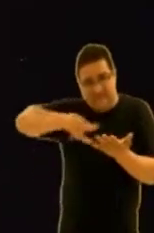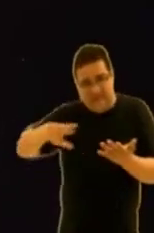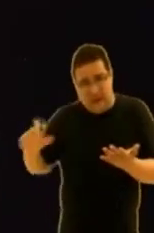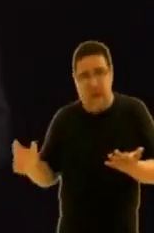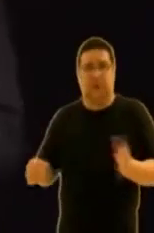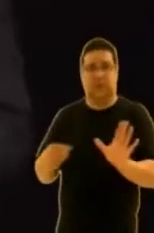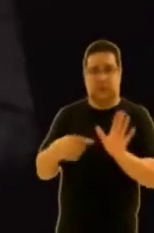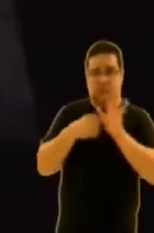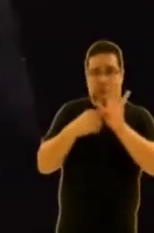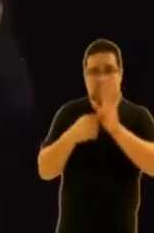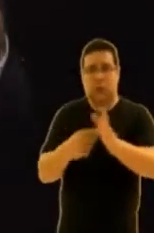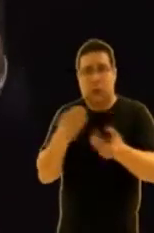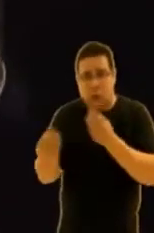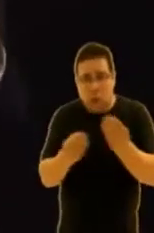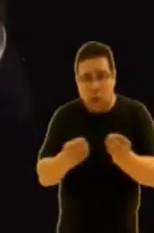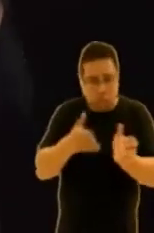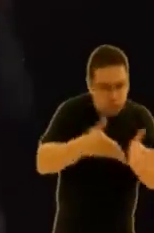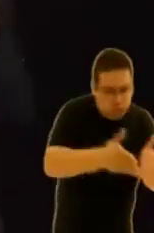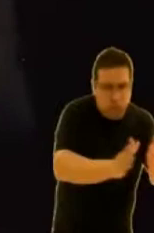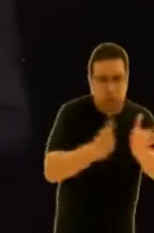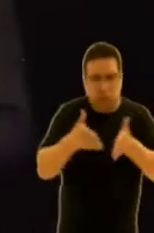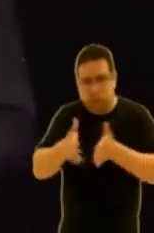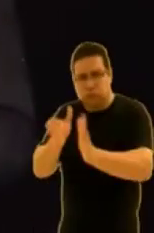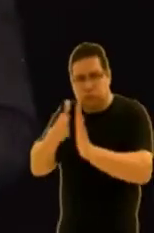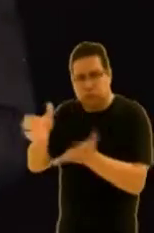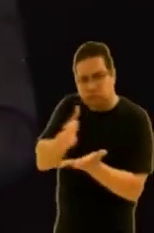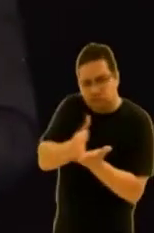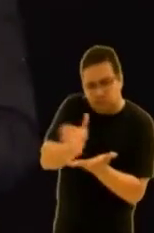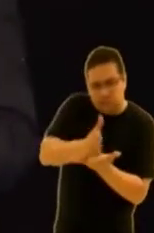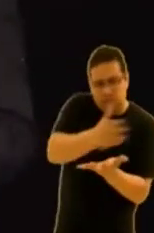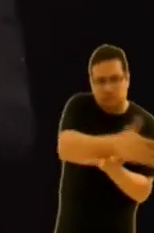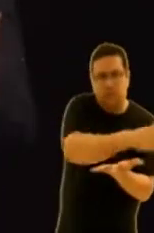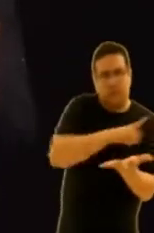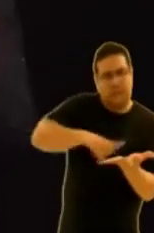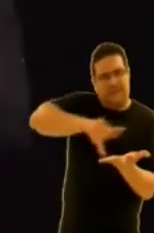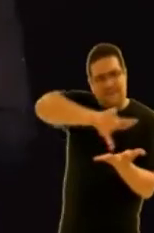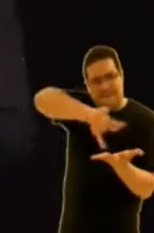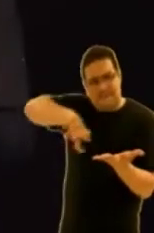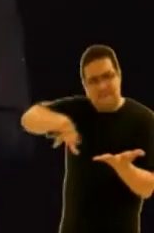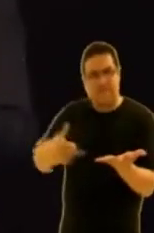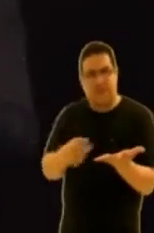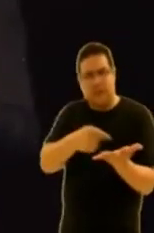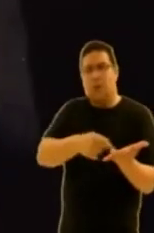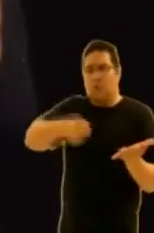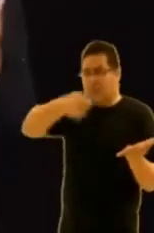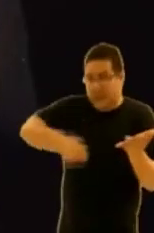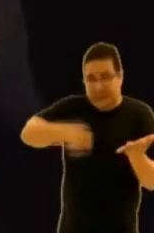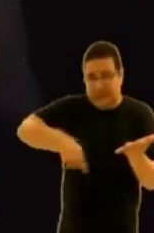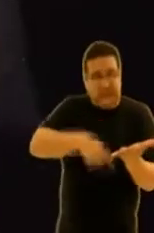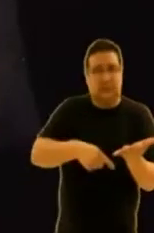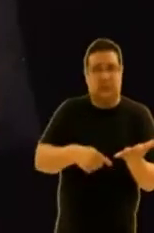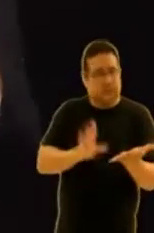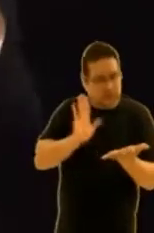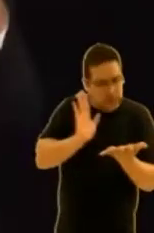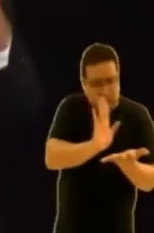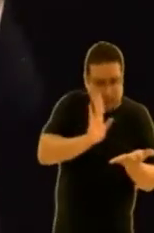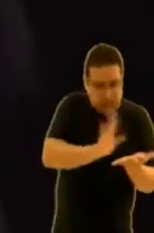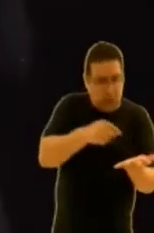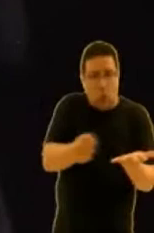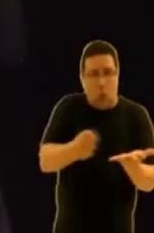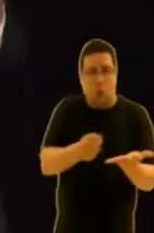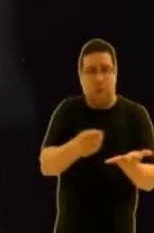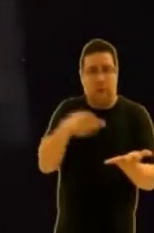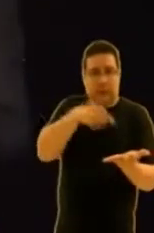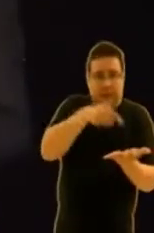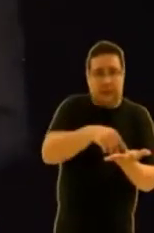atuação. Nós temos linhas de atuação que são a obrigação do FNDE é fazer cumprir